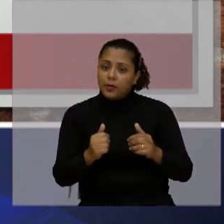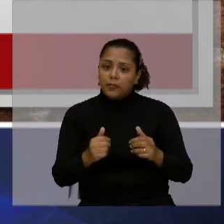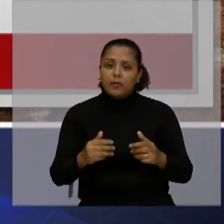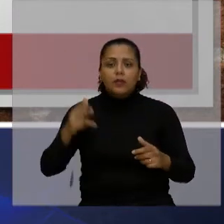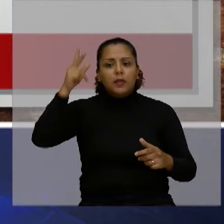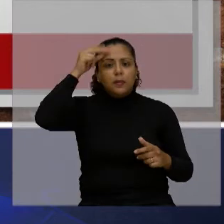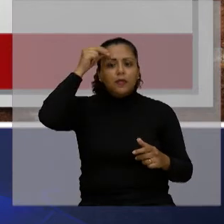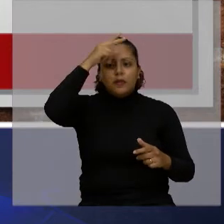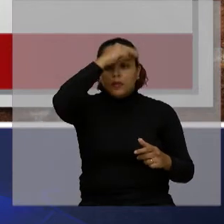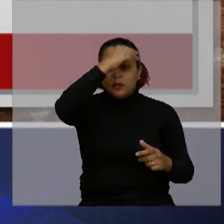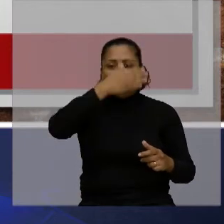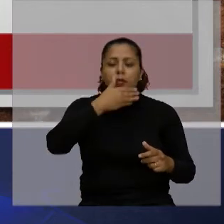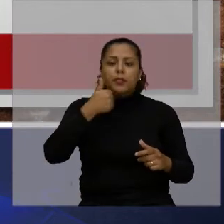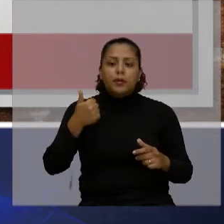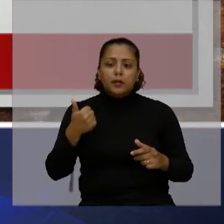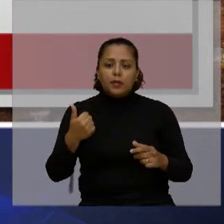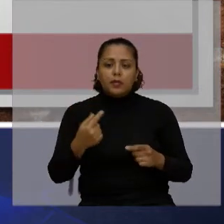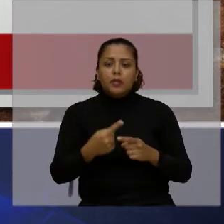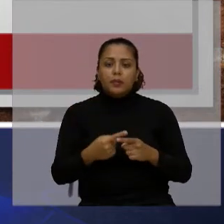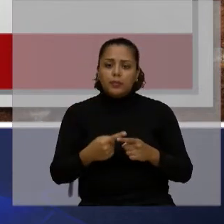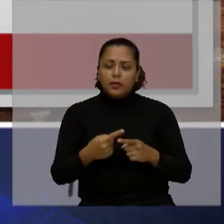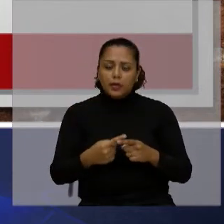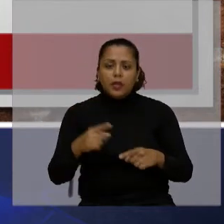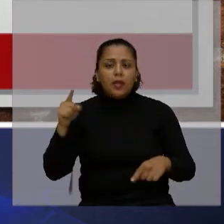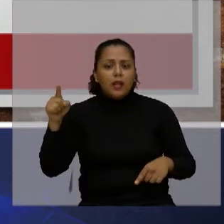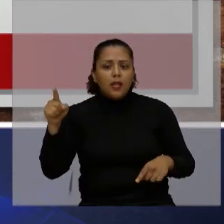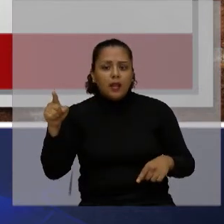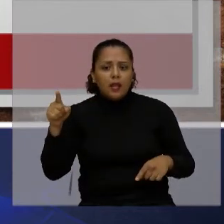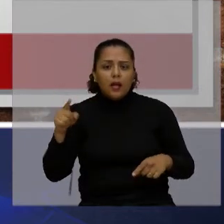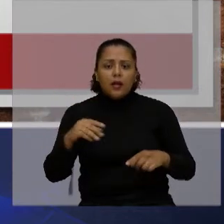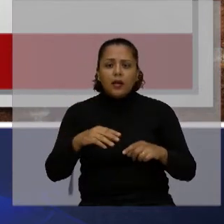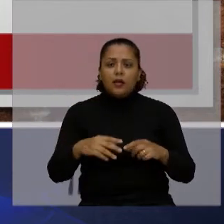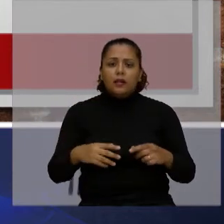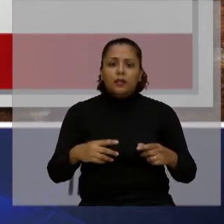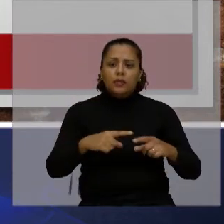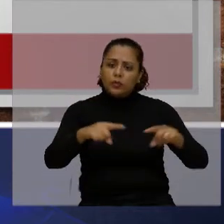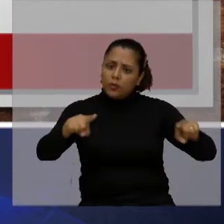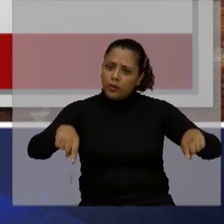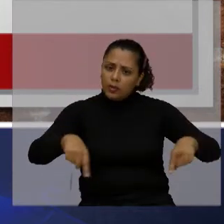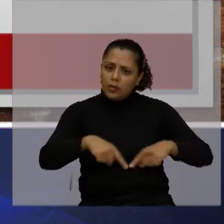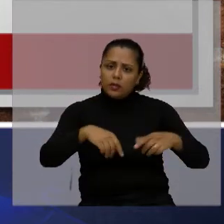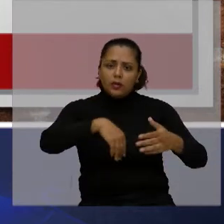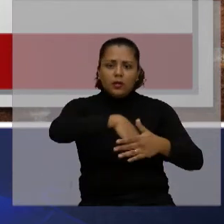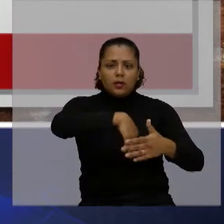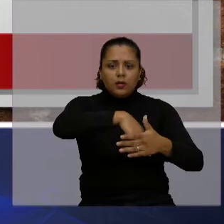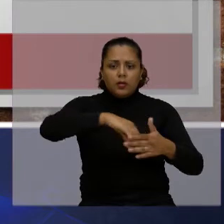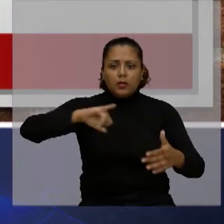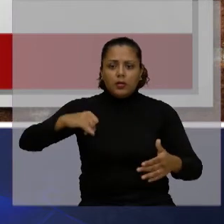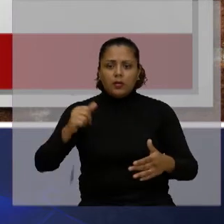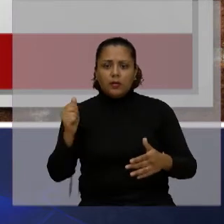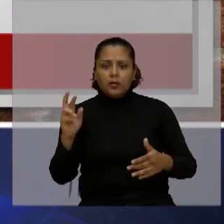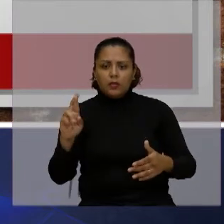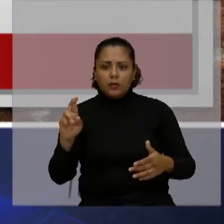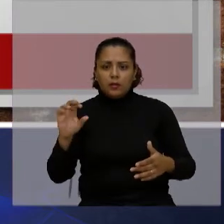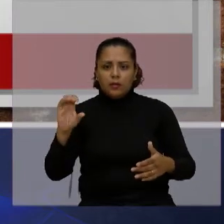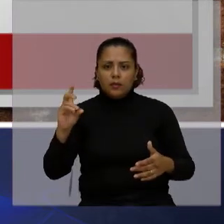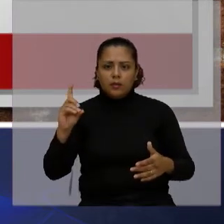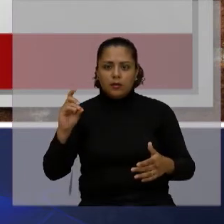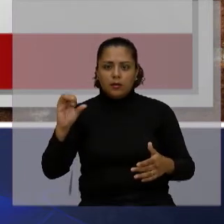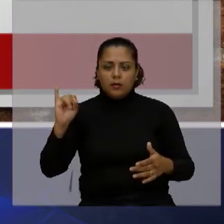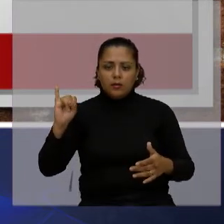melhoria do campo, porque lá no Jardim São José, quem conhece a região sabe que tem